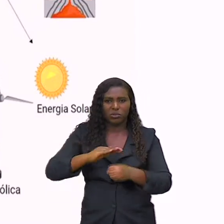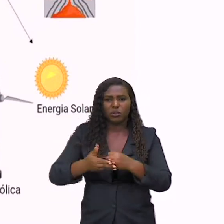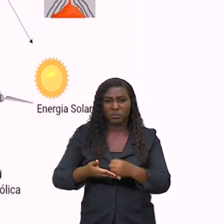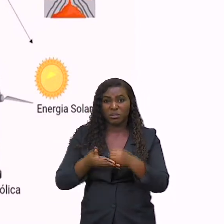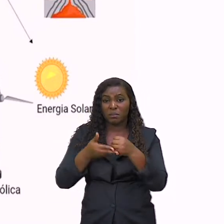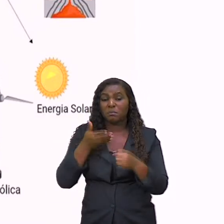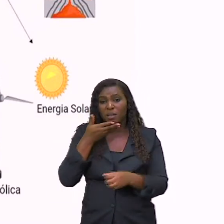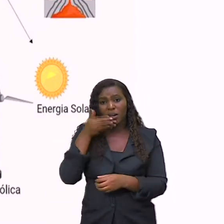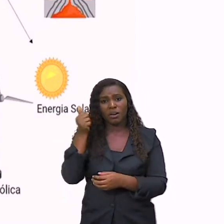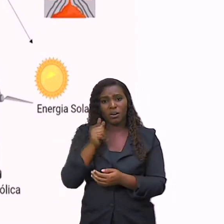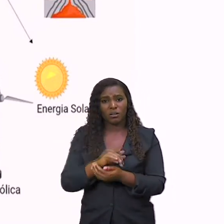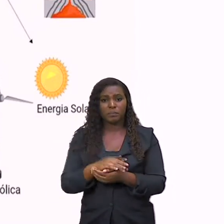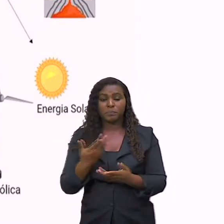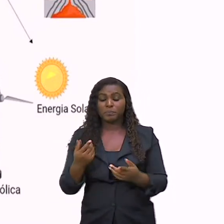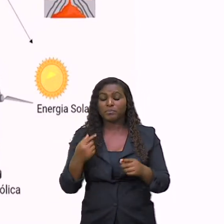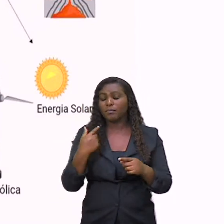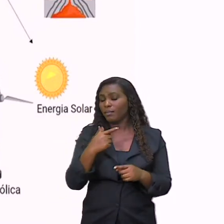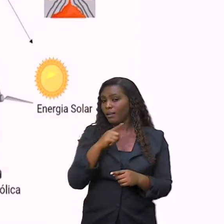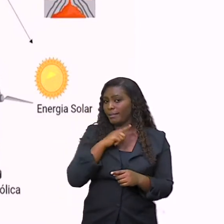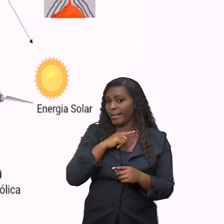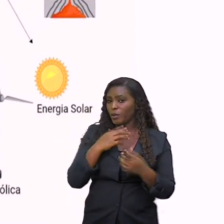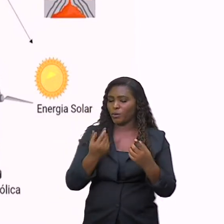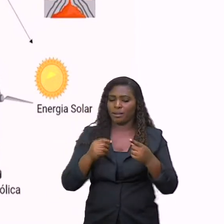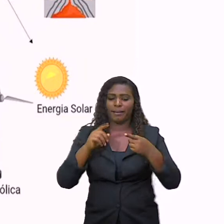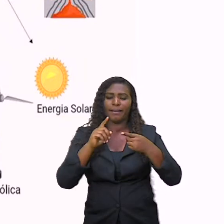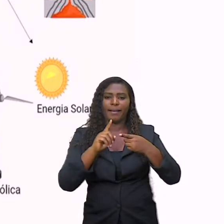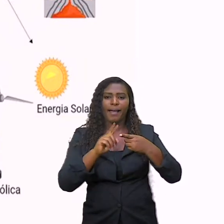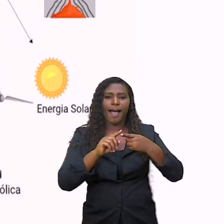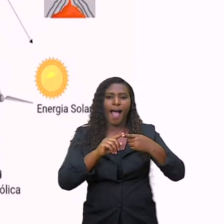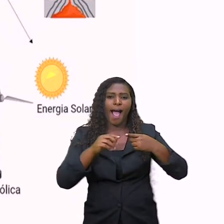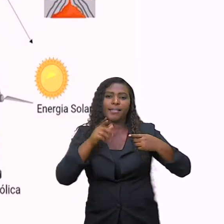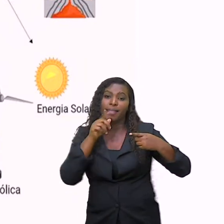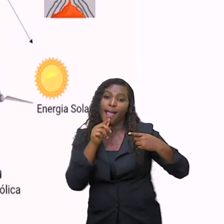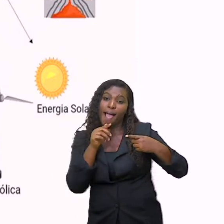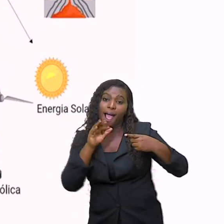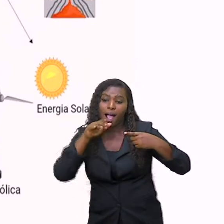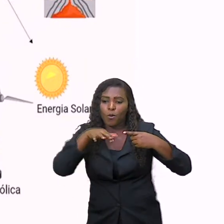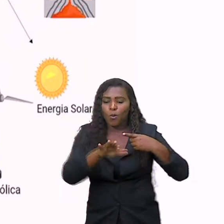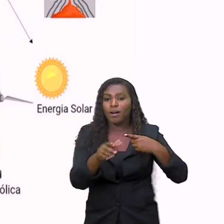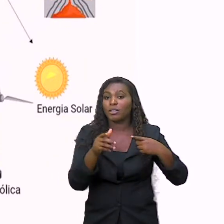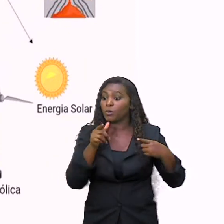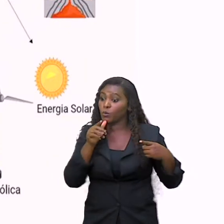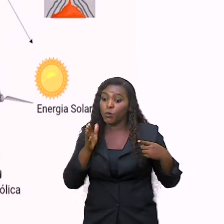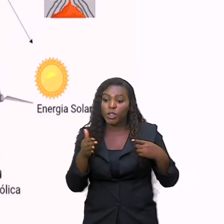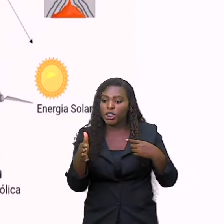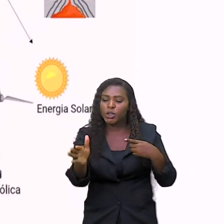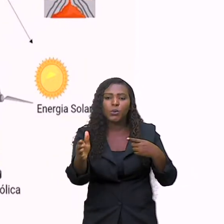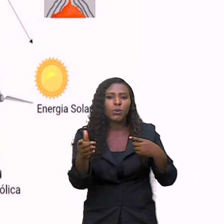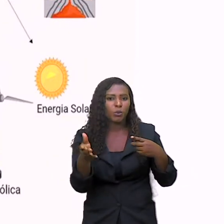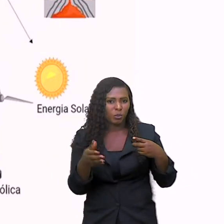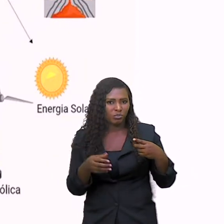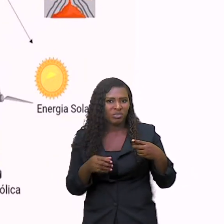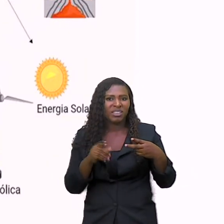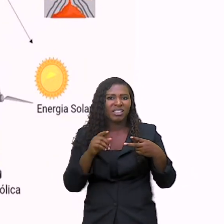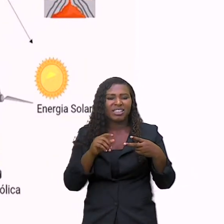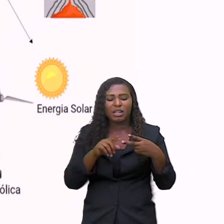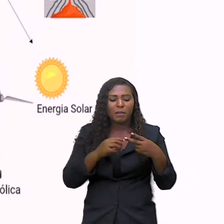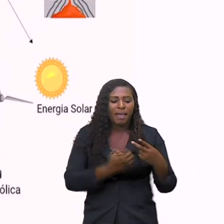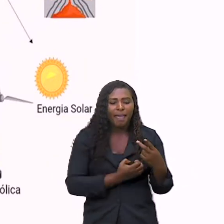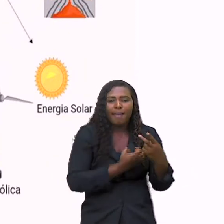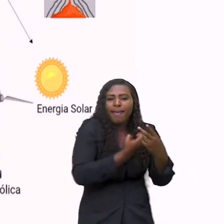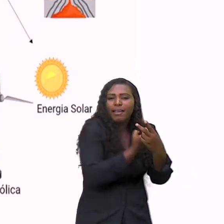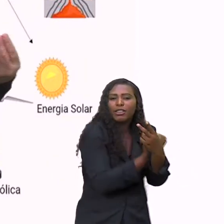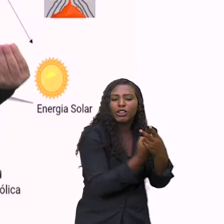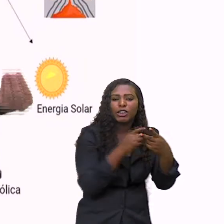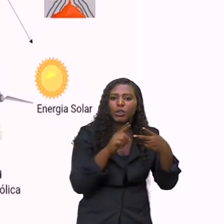que é obtida pela força das águas dos rios, a energia solar, que é obtida pela energia do